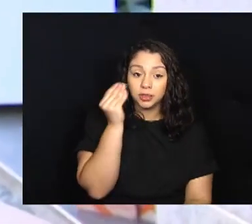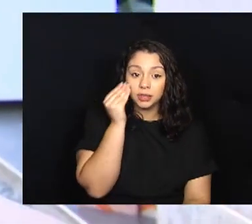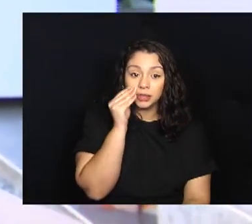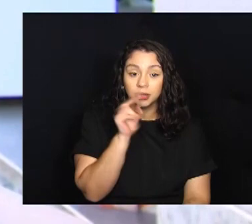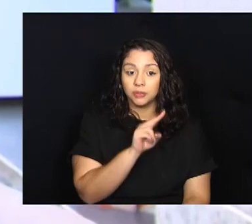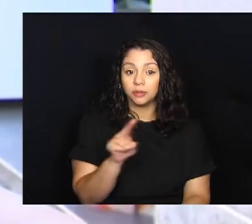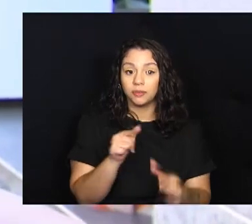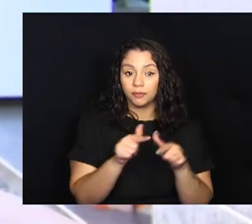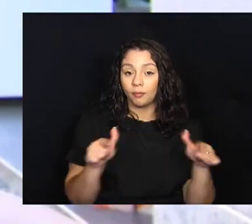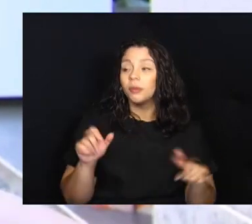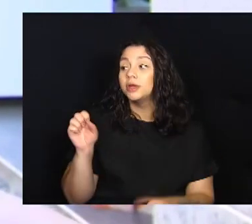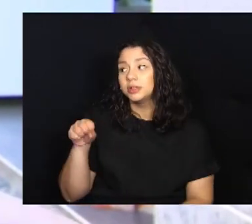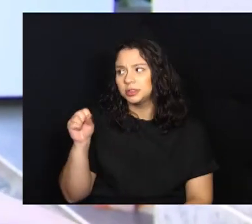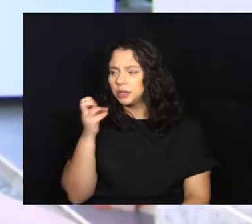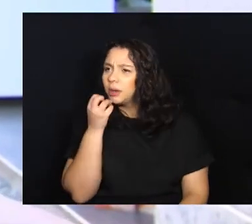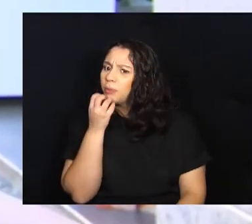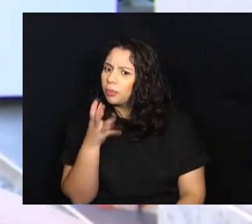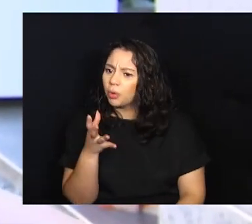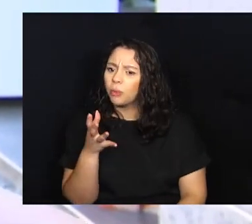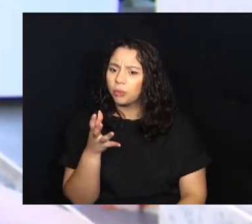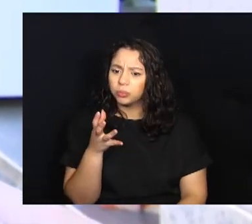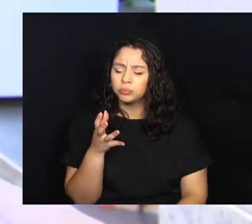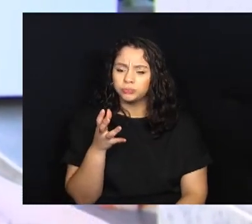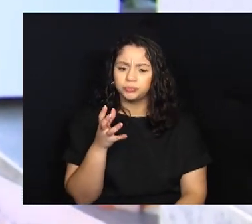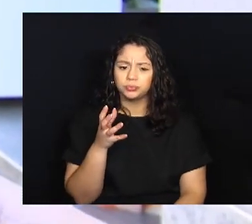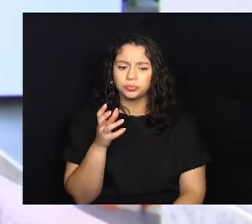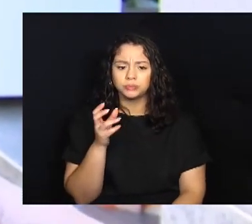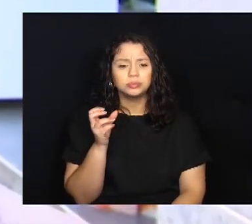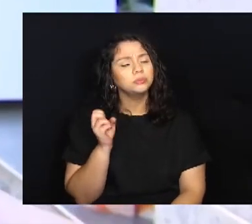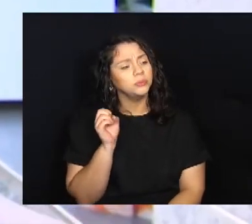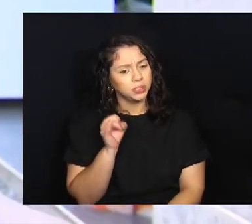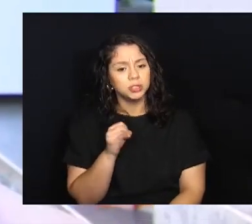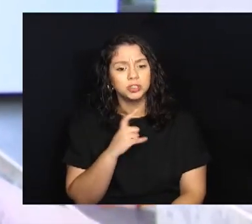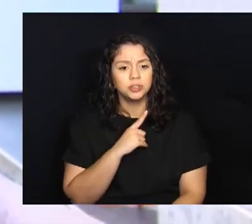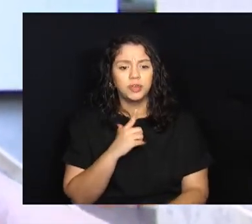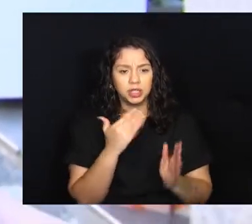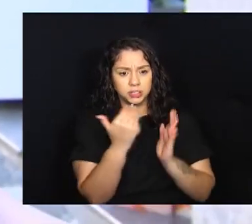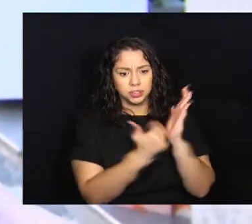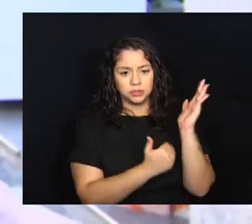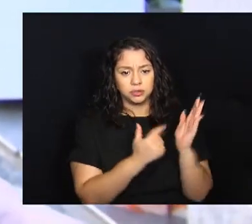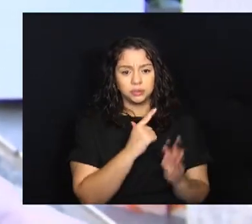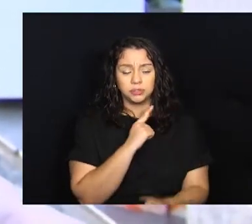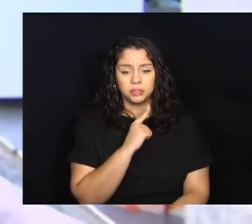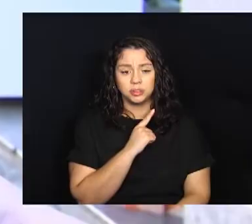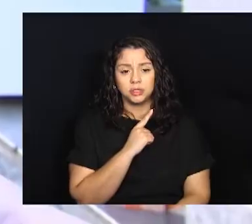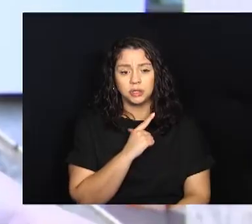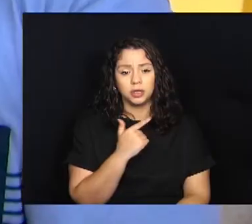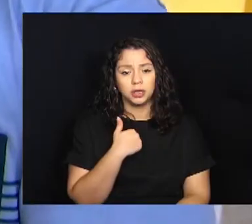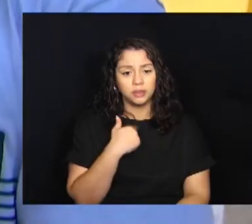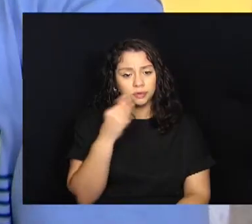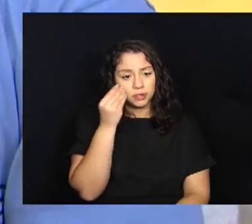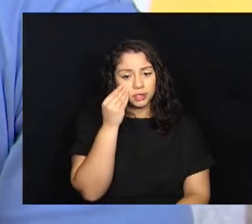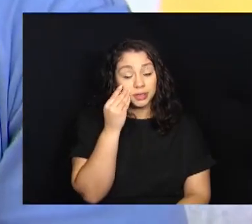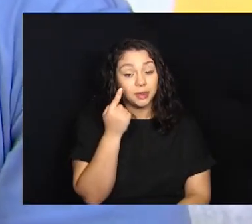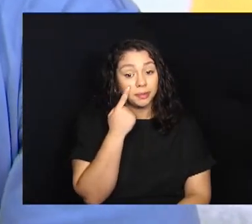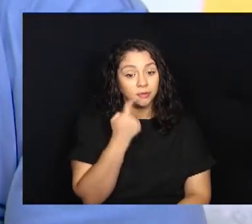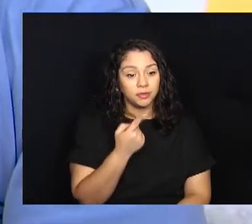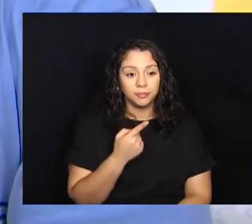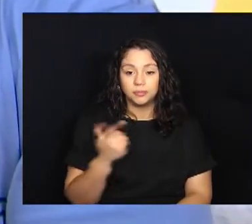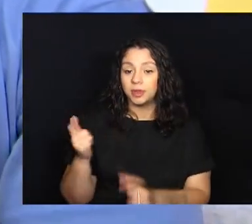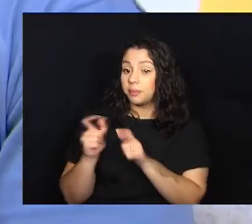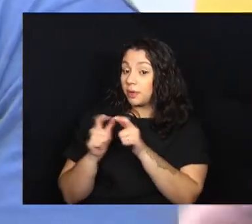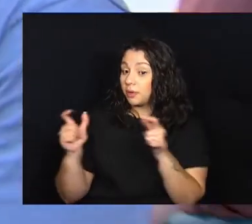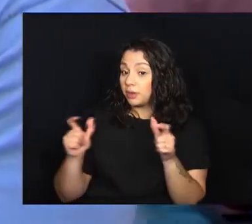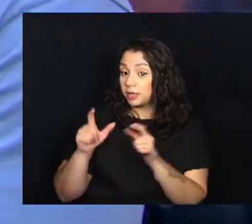nome. Então, uma boa, né? Se for, né, o desconto que estão dando aí, né? Eu vou correr atrás para ver, né? A maioria das pessoas não